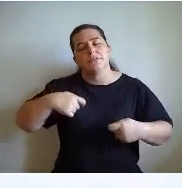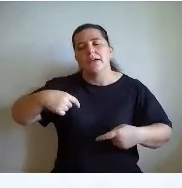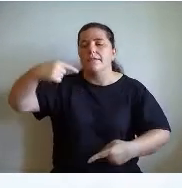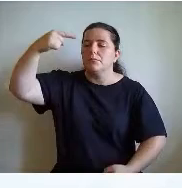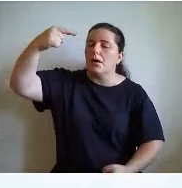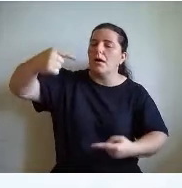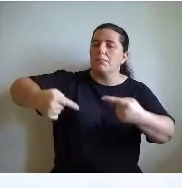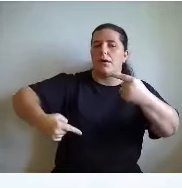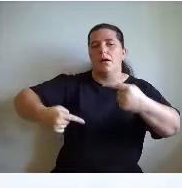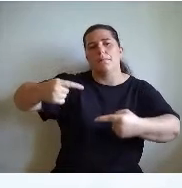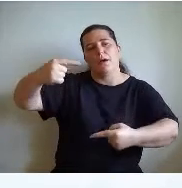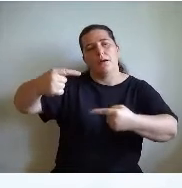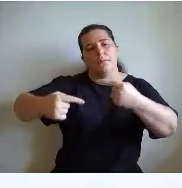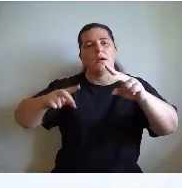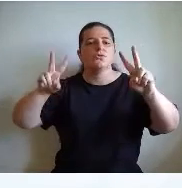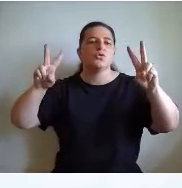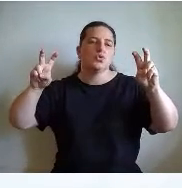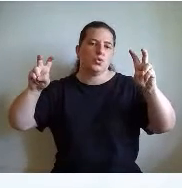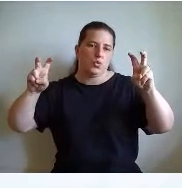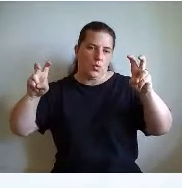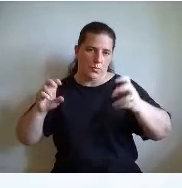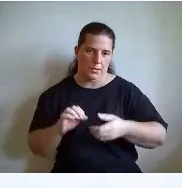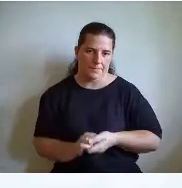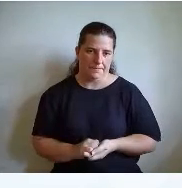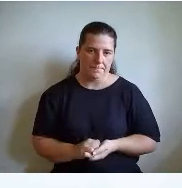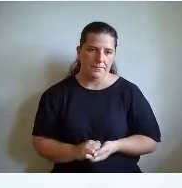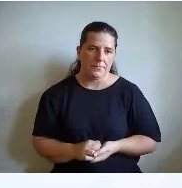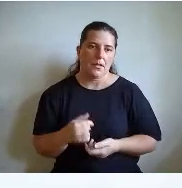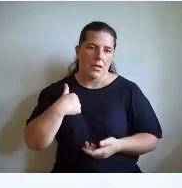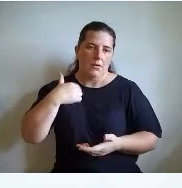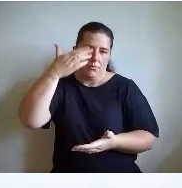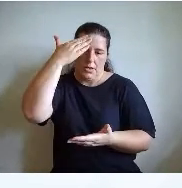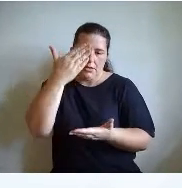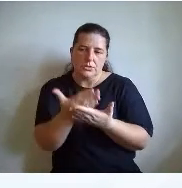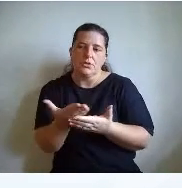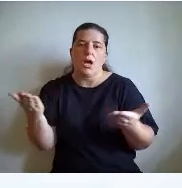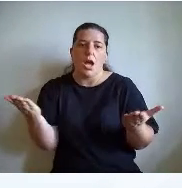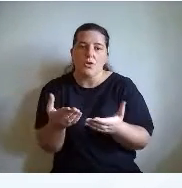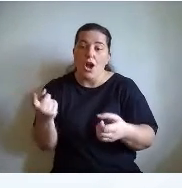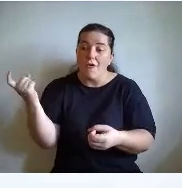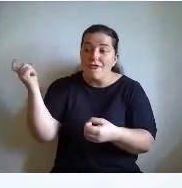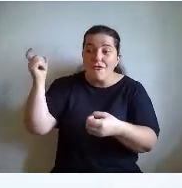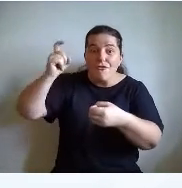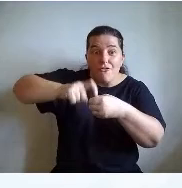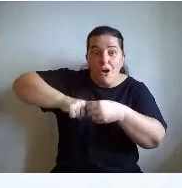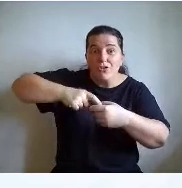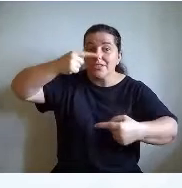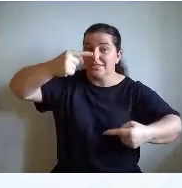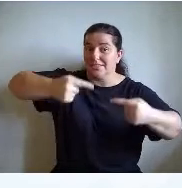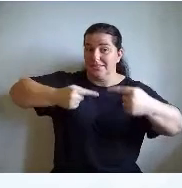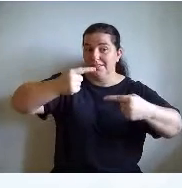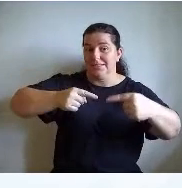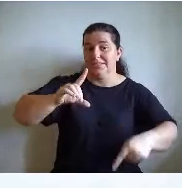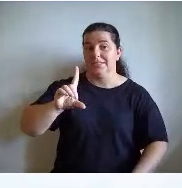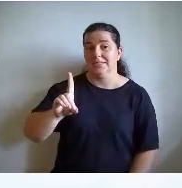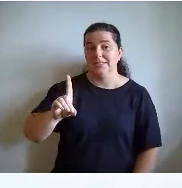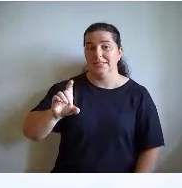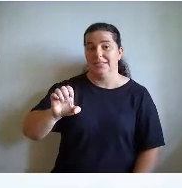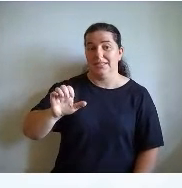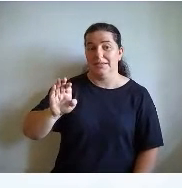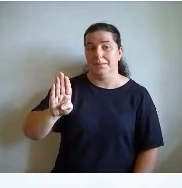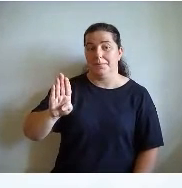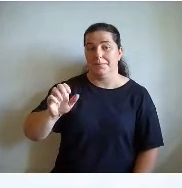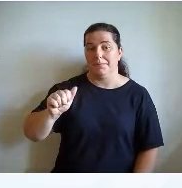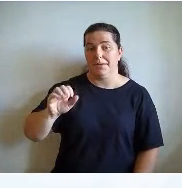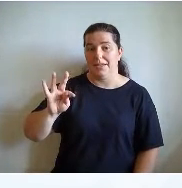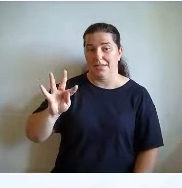questão, né? Então, eu acho que é uma retomada desse debate, né? É uma retomada desse debate. Eu acho que